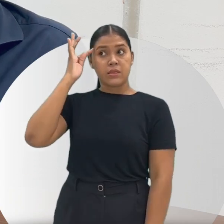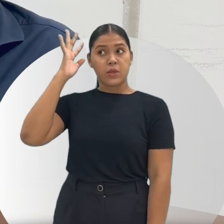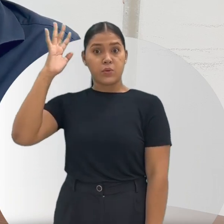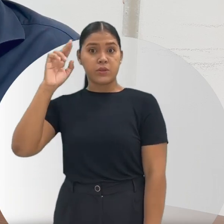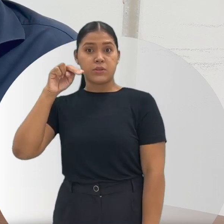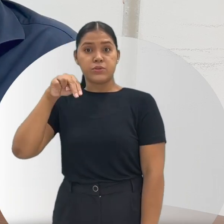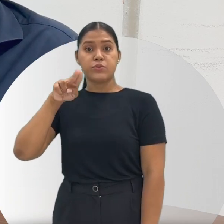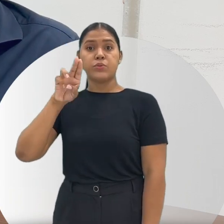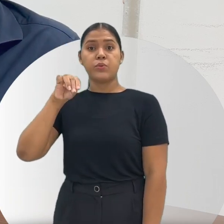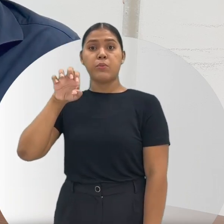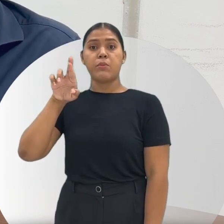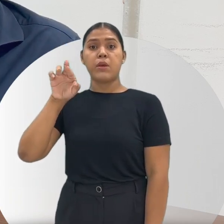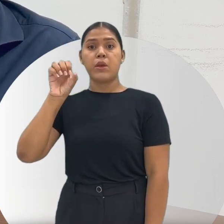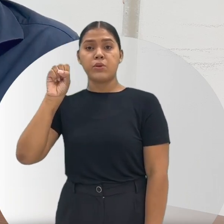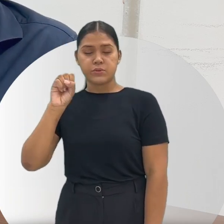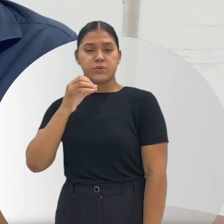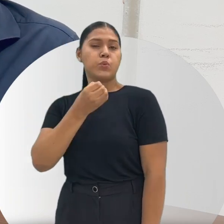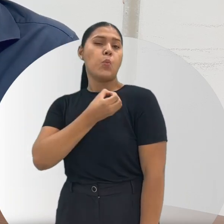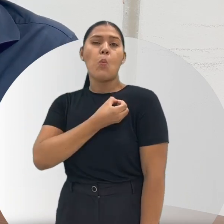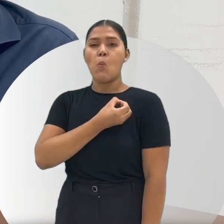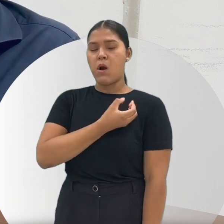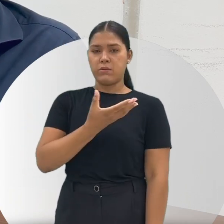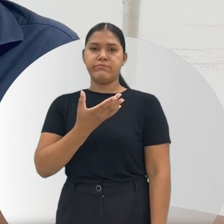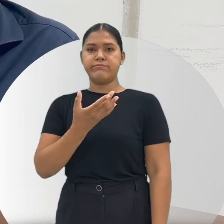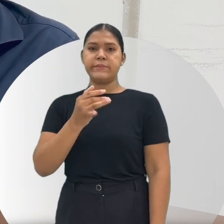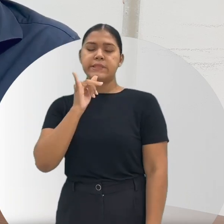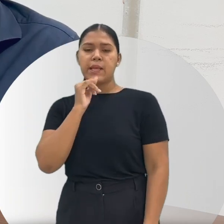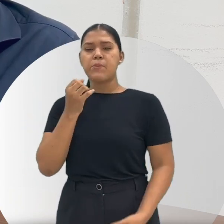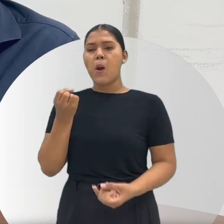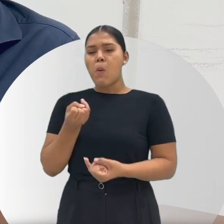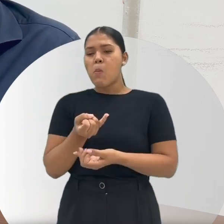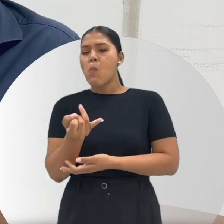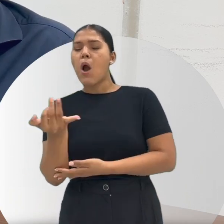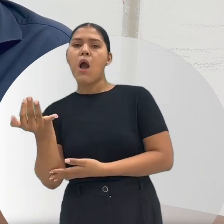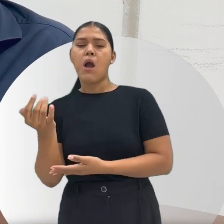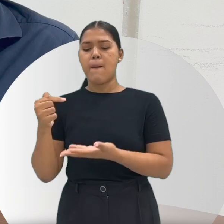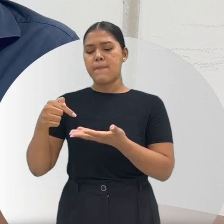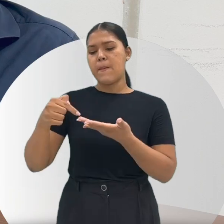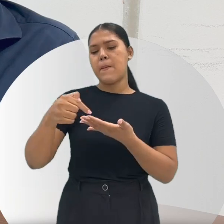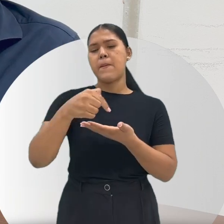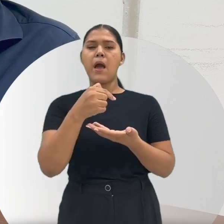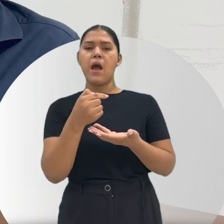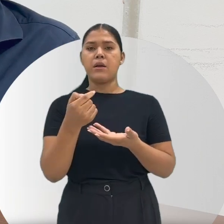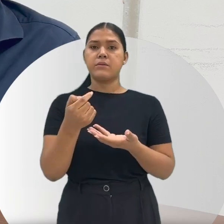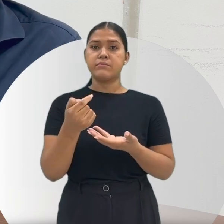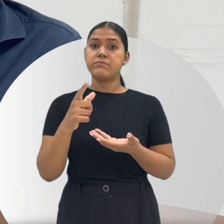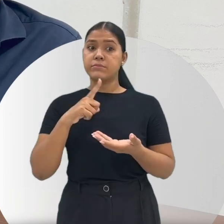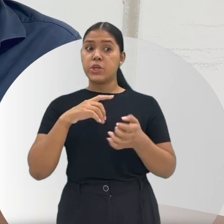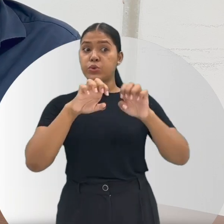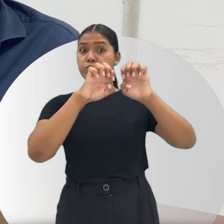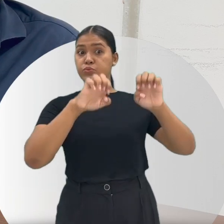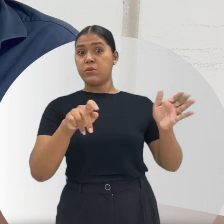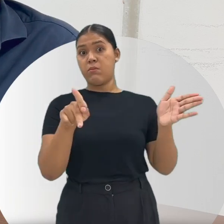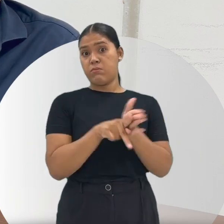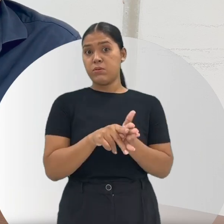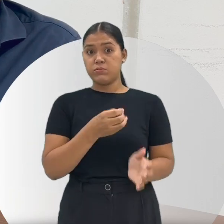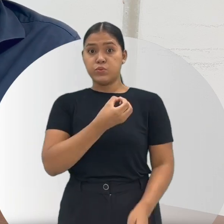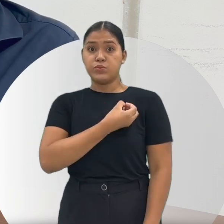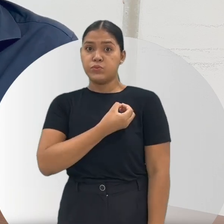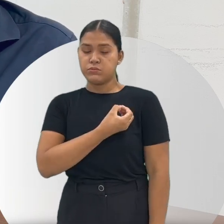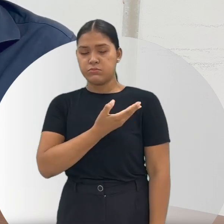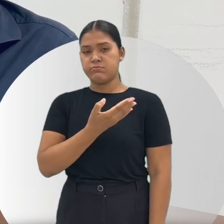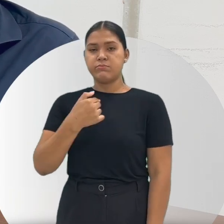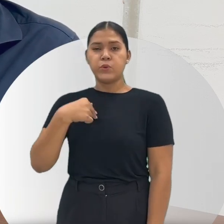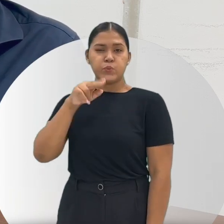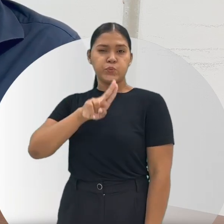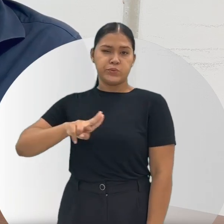você vivenciar, que é algo que você tem no cotidiano, né? A contagem, os números, a estrutura dos números. Então, eu usei isso como mote para discutir temas um pouco